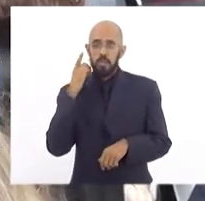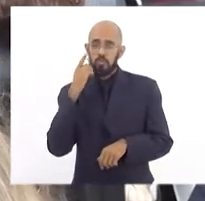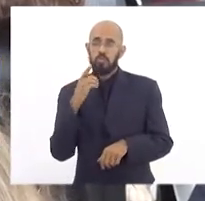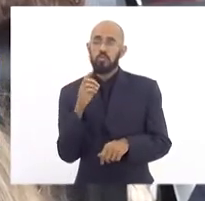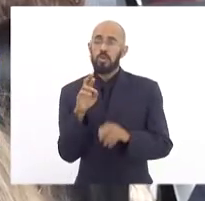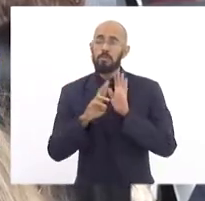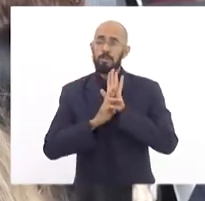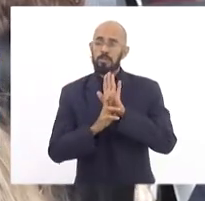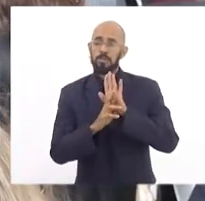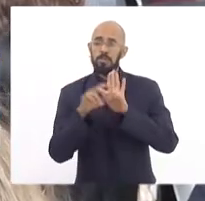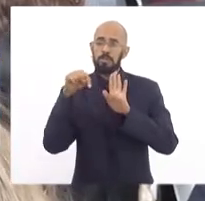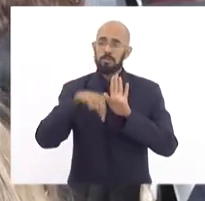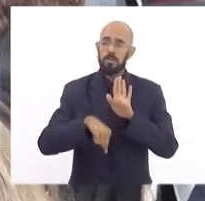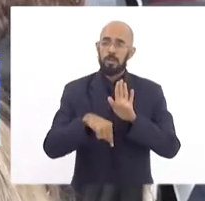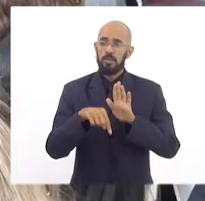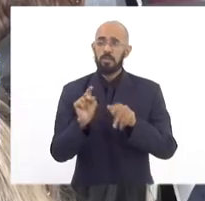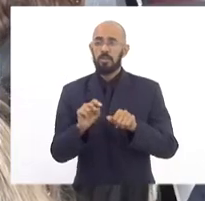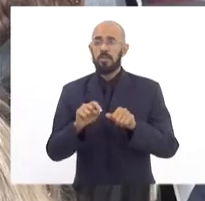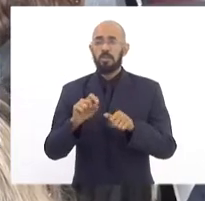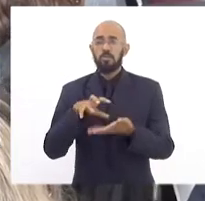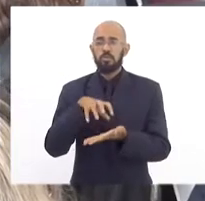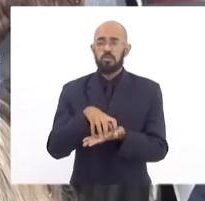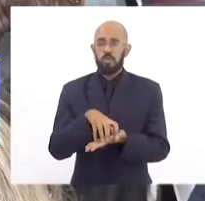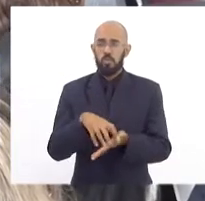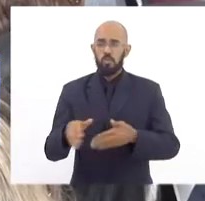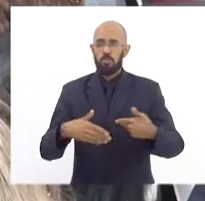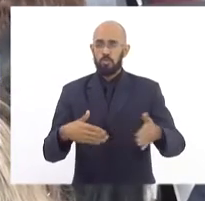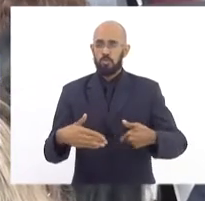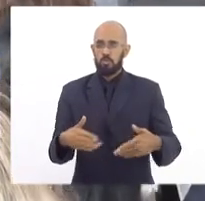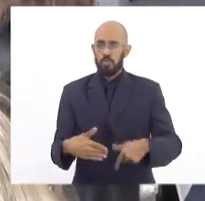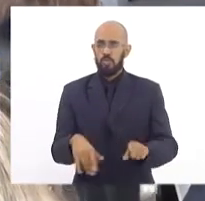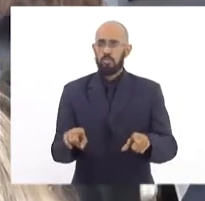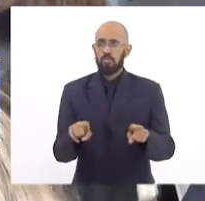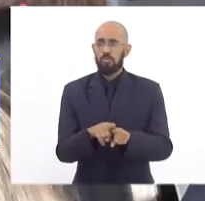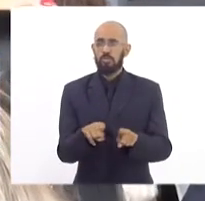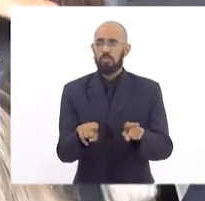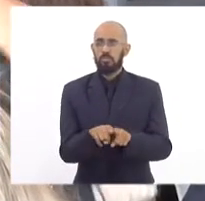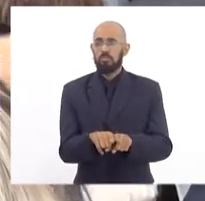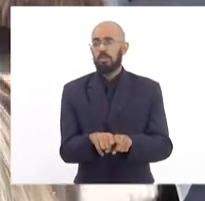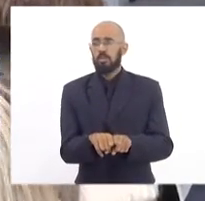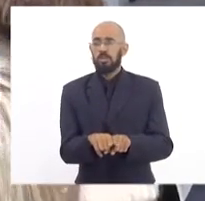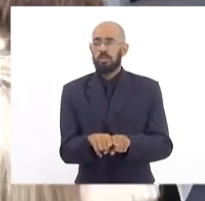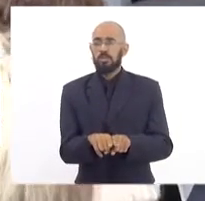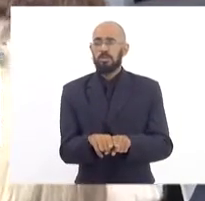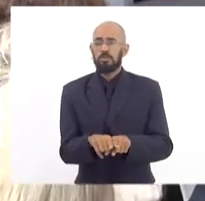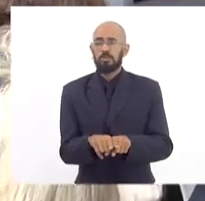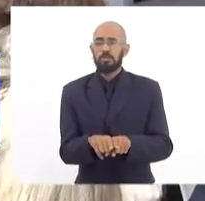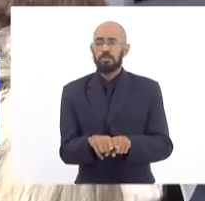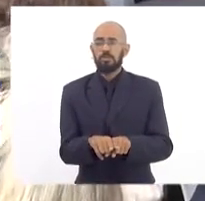representantes aqui do setor produtivo, vejo representantes